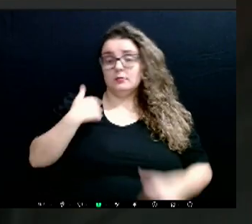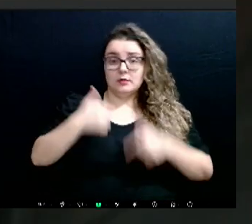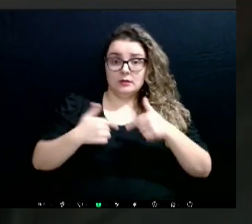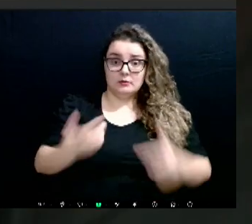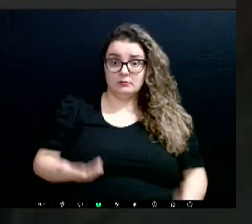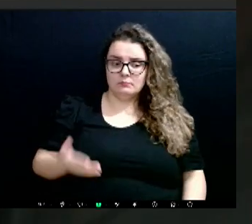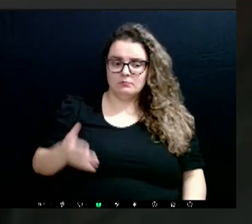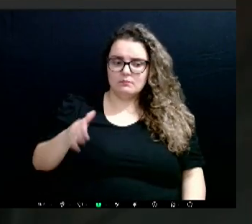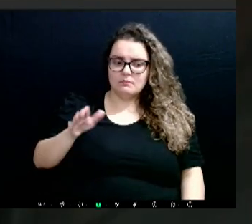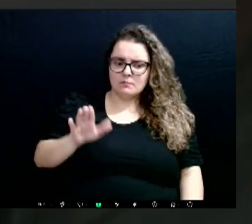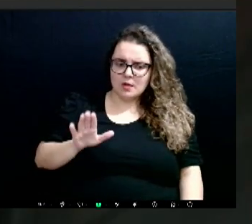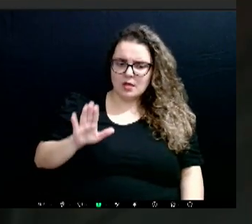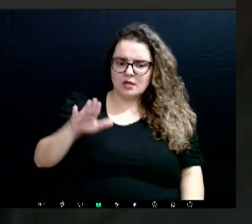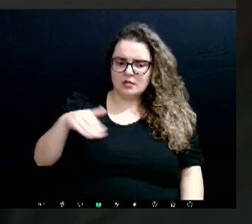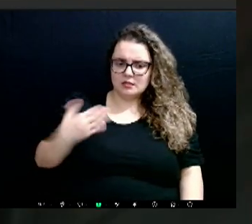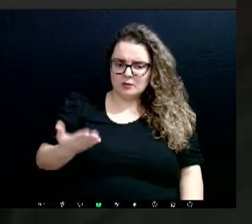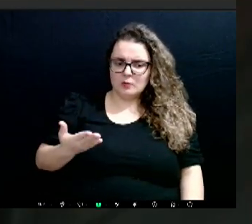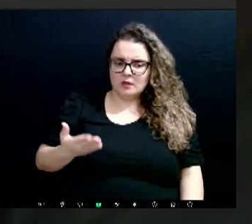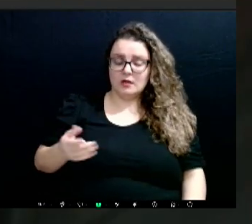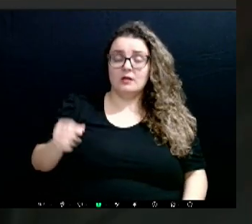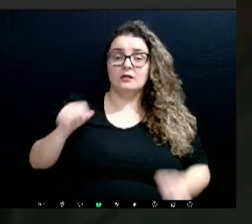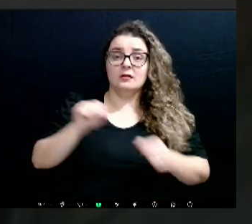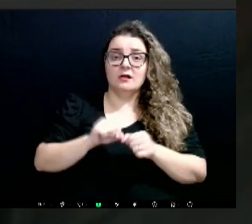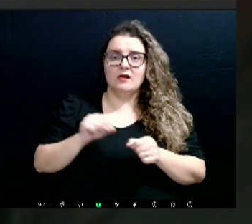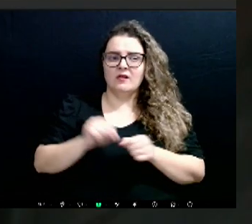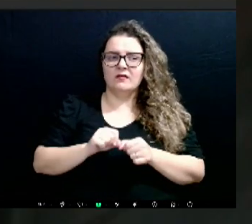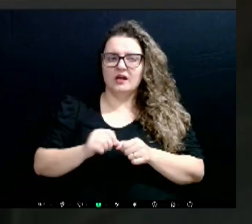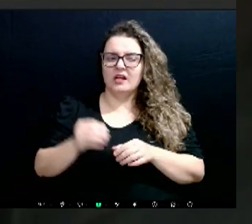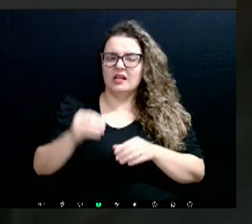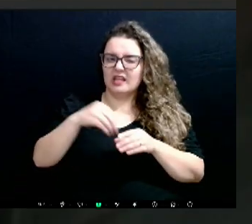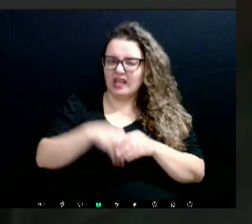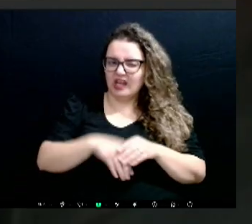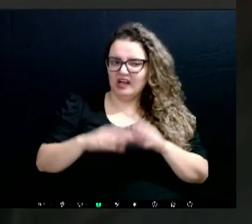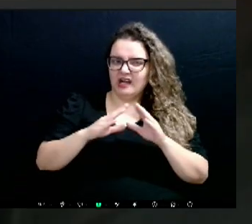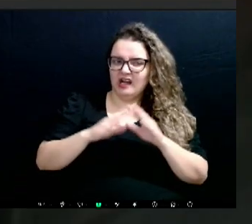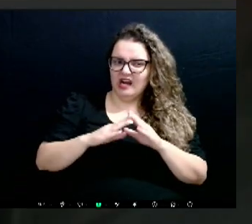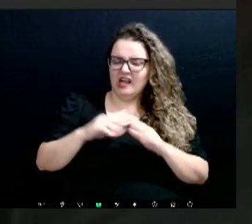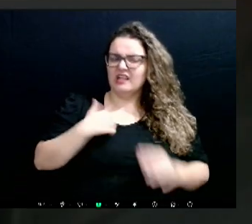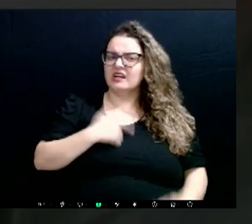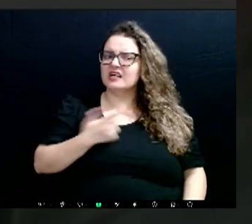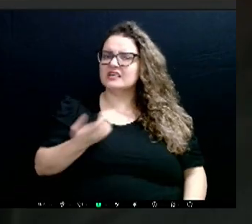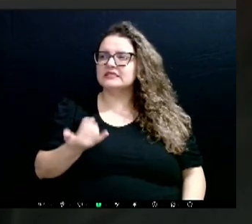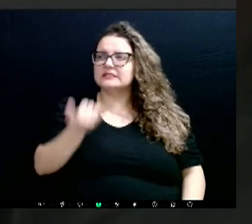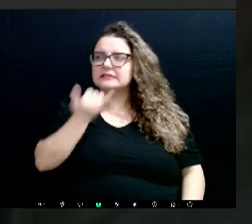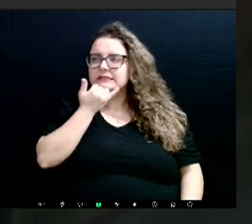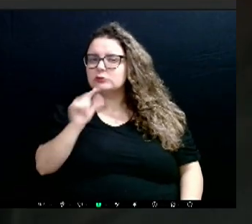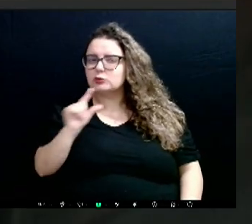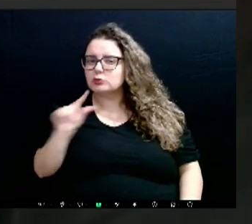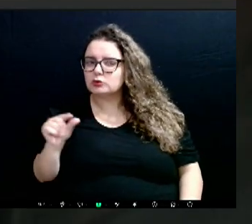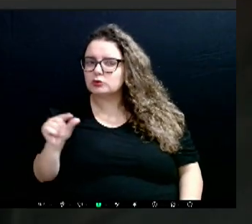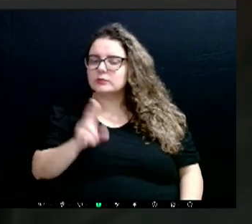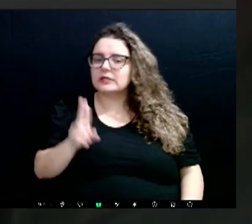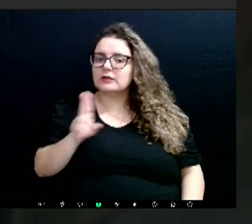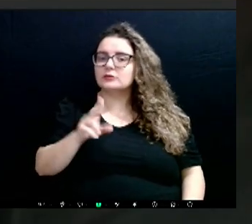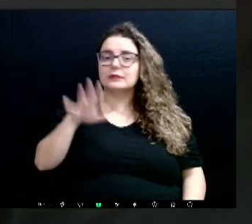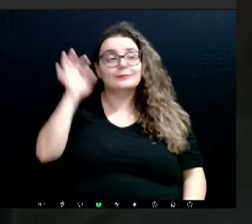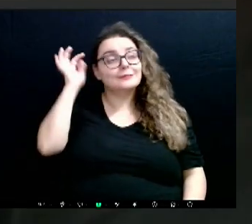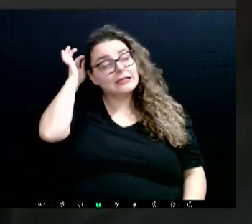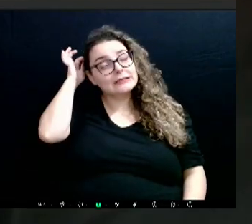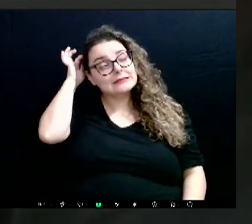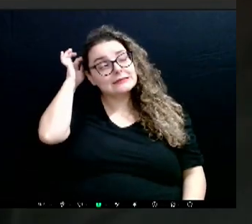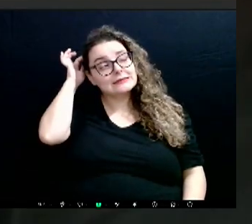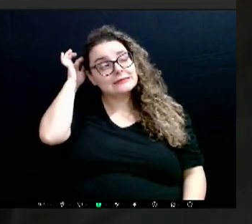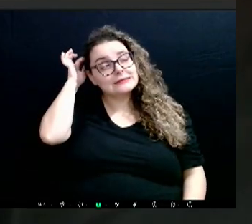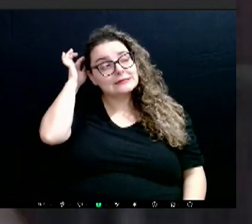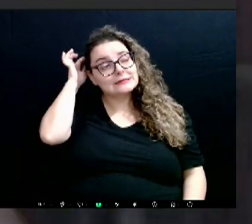quando a gente leva isso para casa, a gente acaba dando uma desculpa para a gente continuar nesse